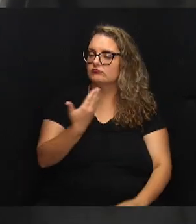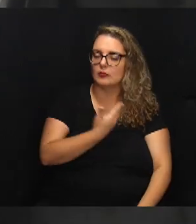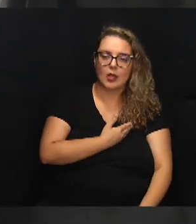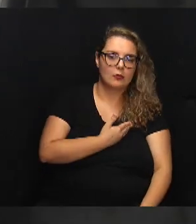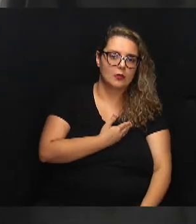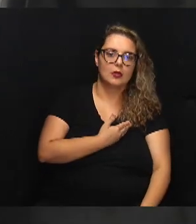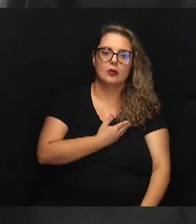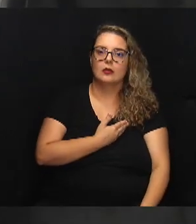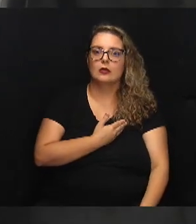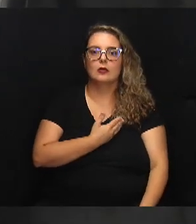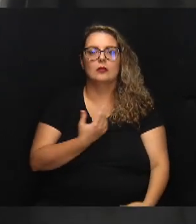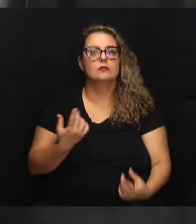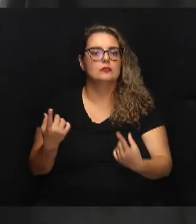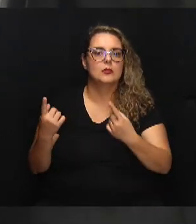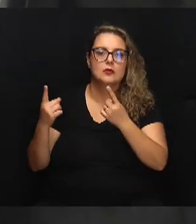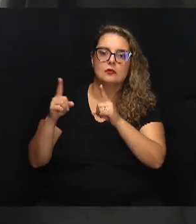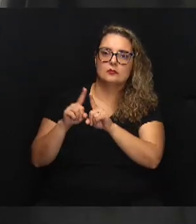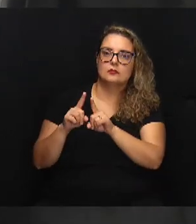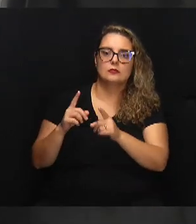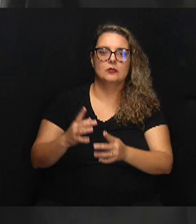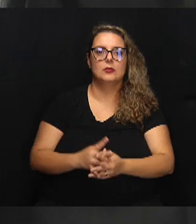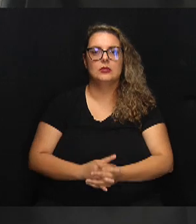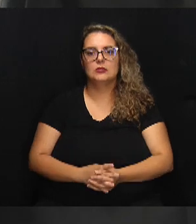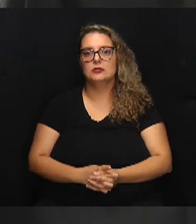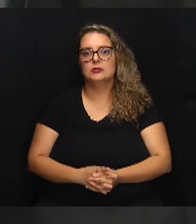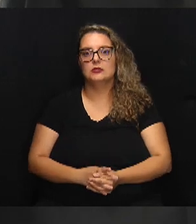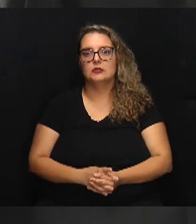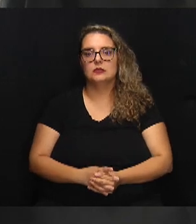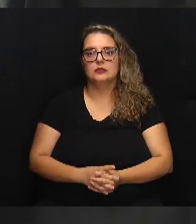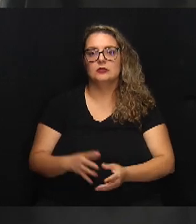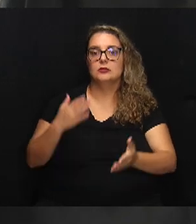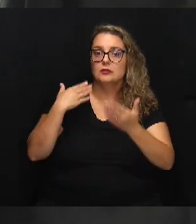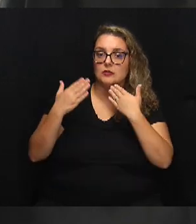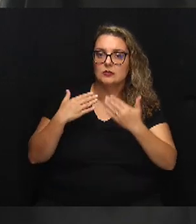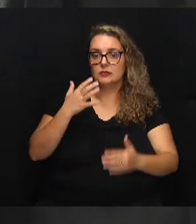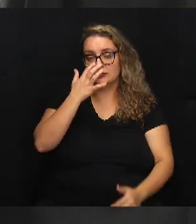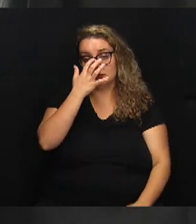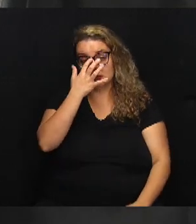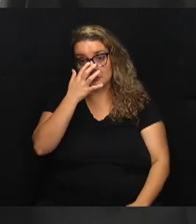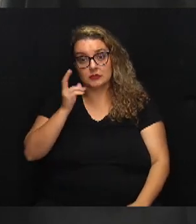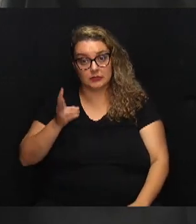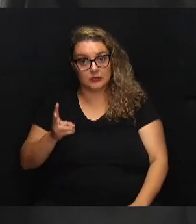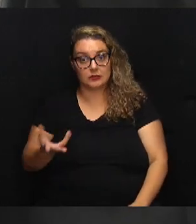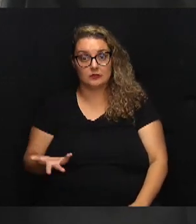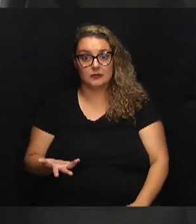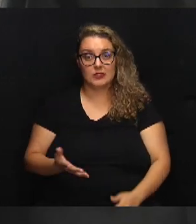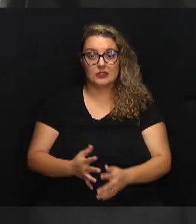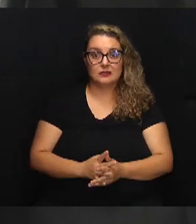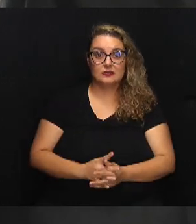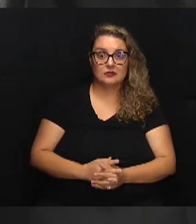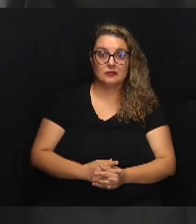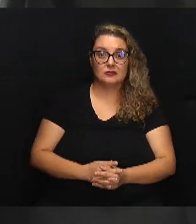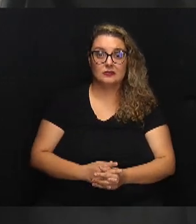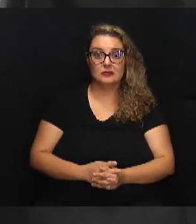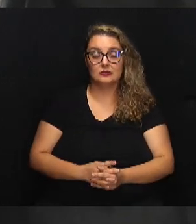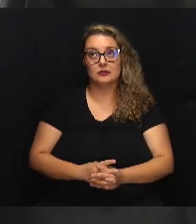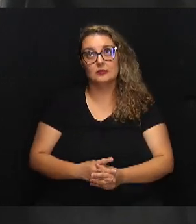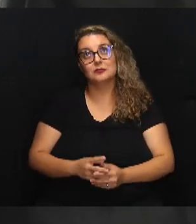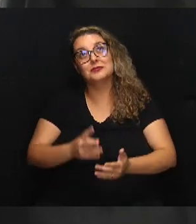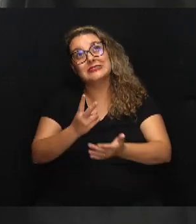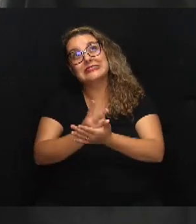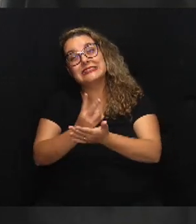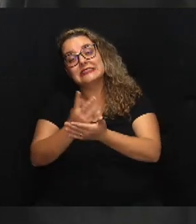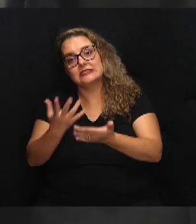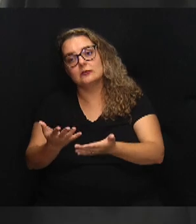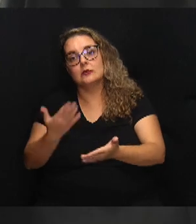né? Muito amigo. A gente se fala muito. Às vezes, talvez assim, não com tanta frequência, mas a